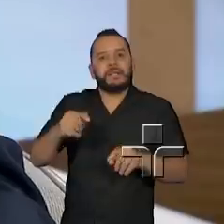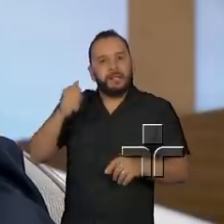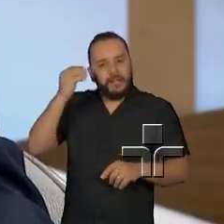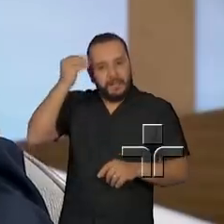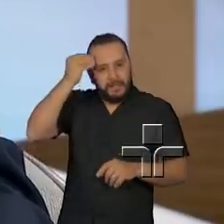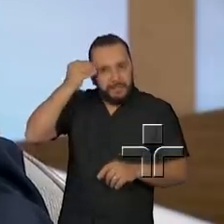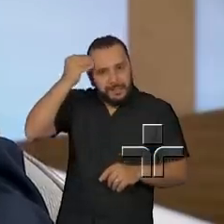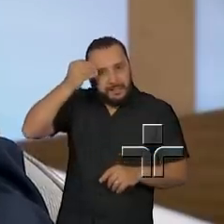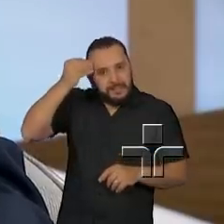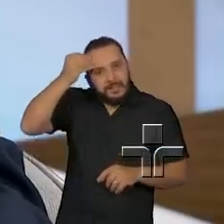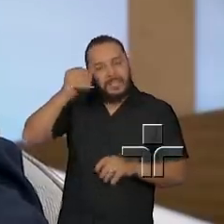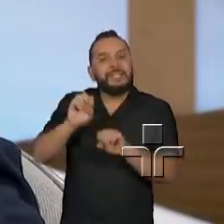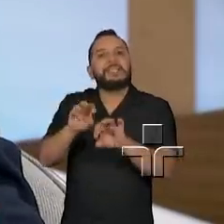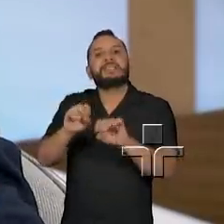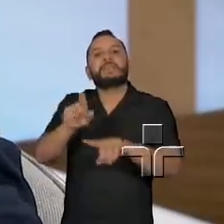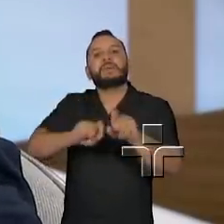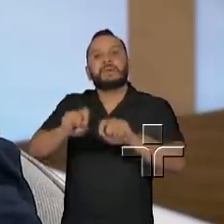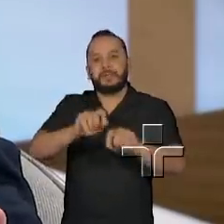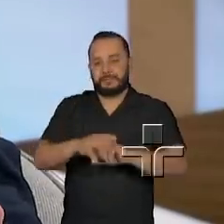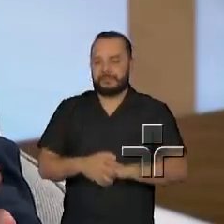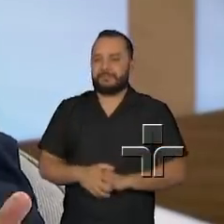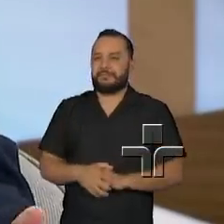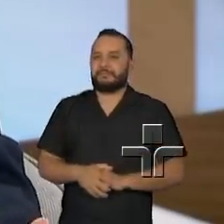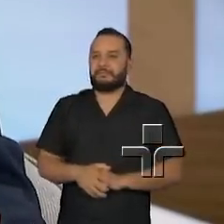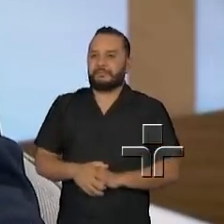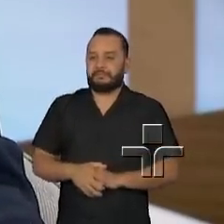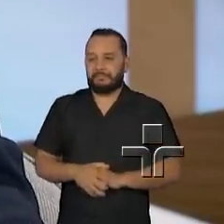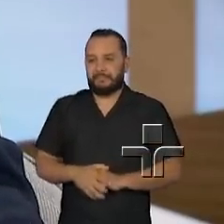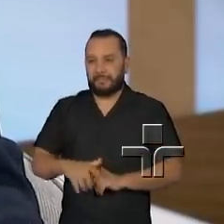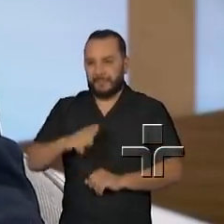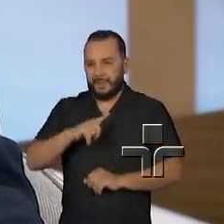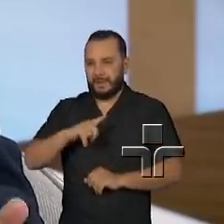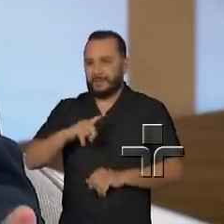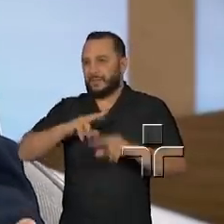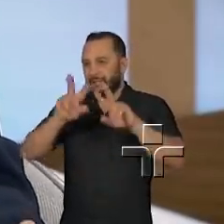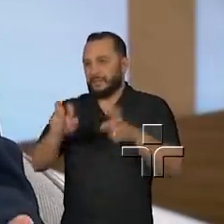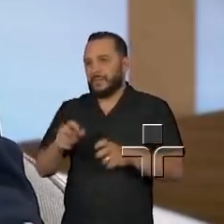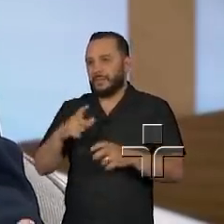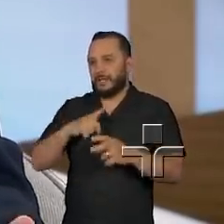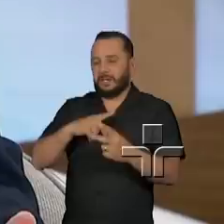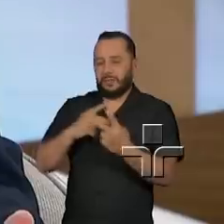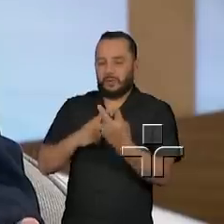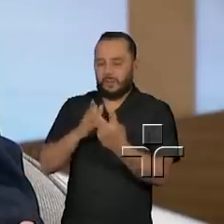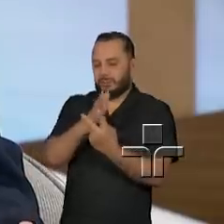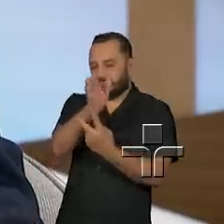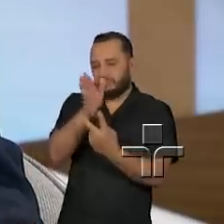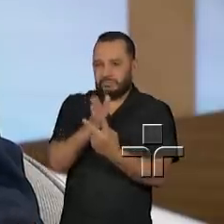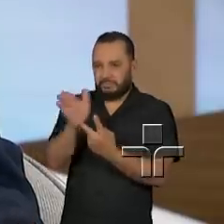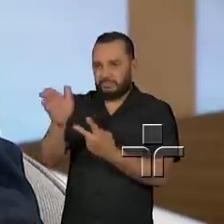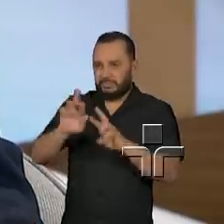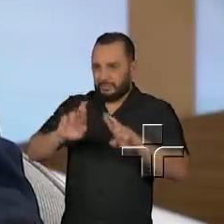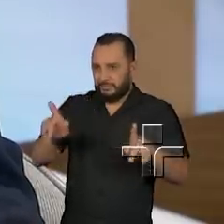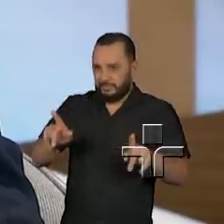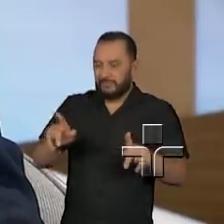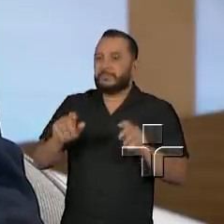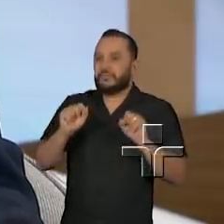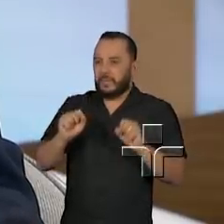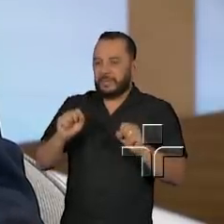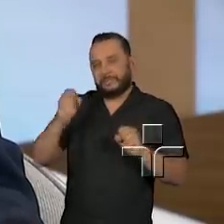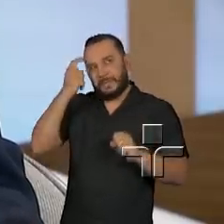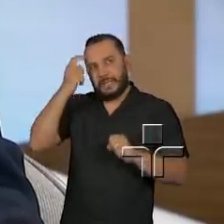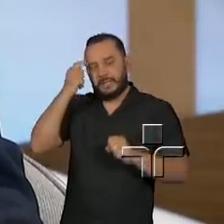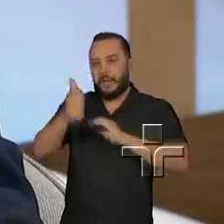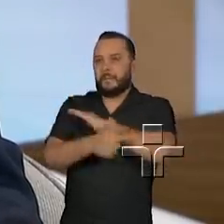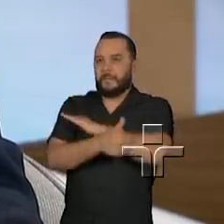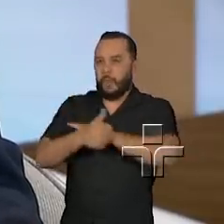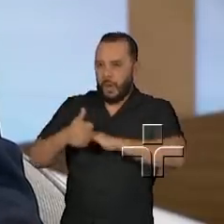Reinaldo, essa questão ela pode ser feita de duas maneiras diferentes. A gente pode fazer essa discussão do ponto de vista da moral,